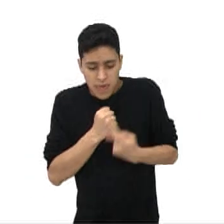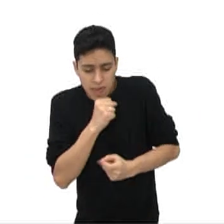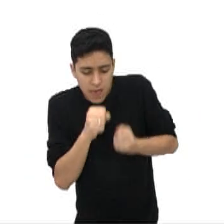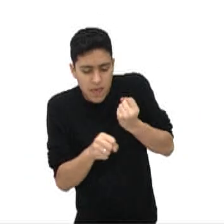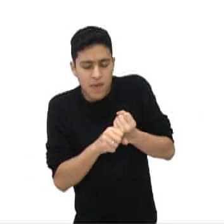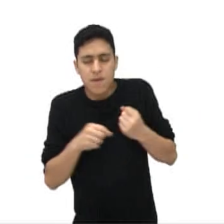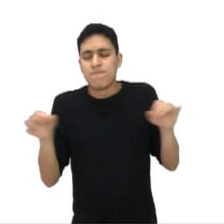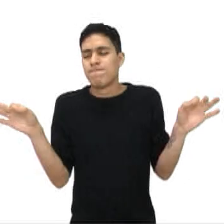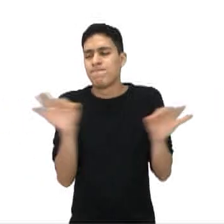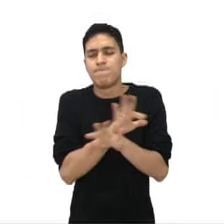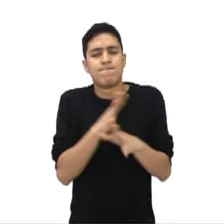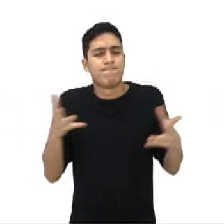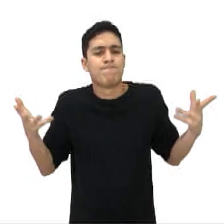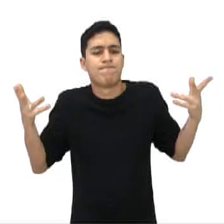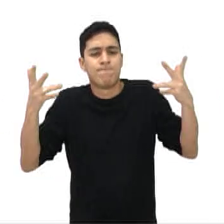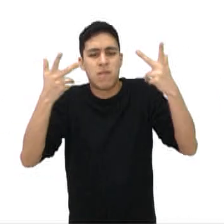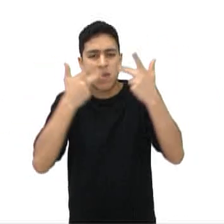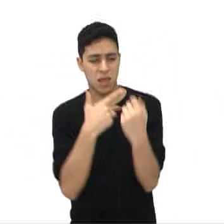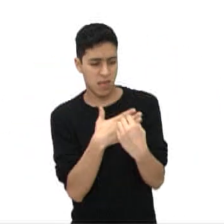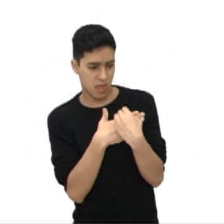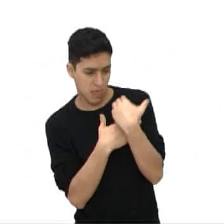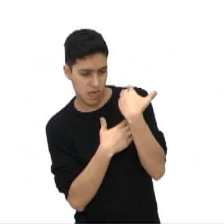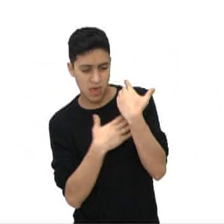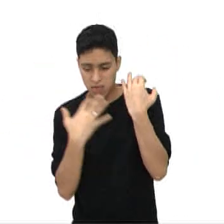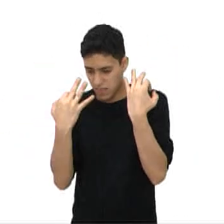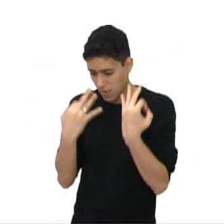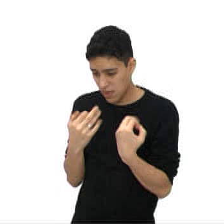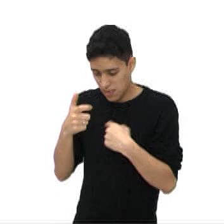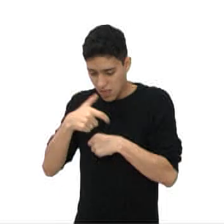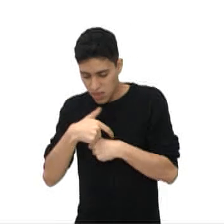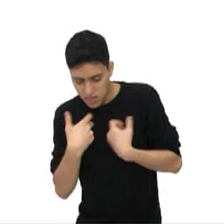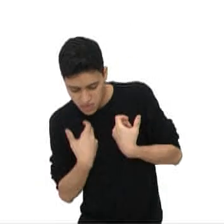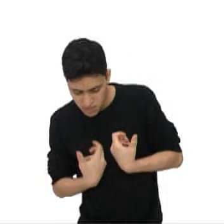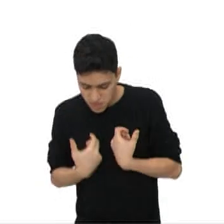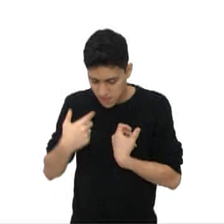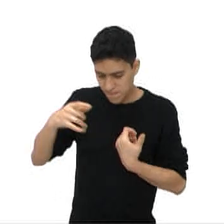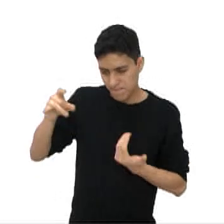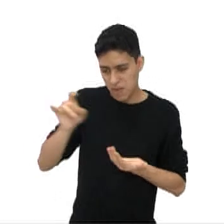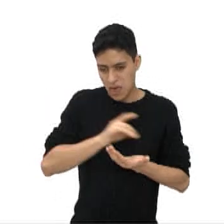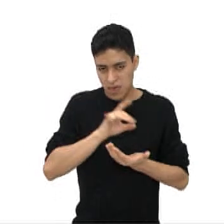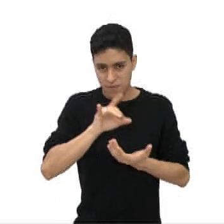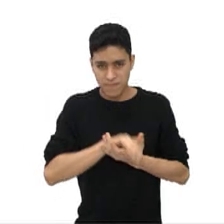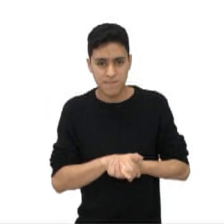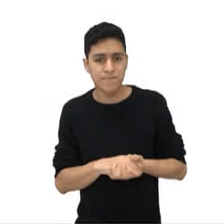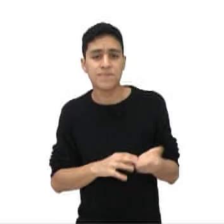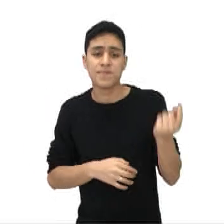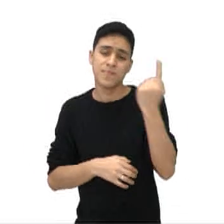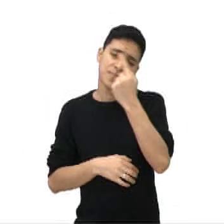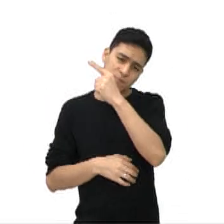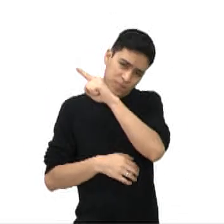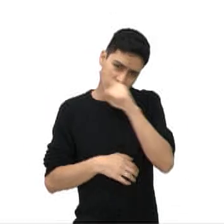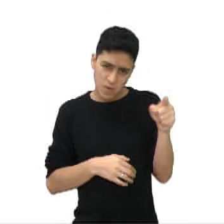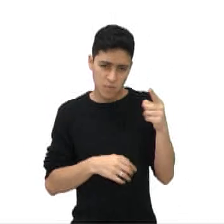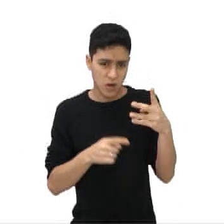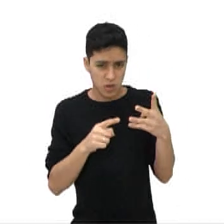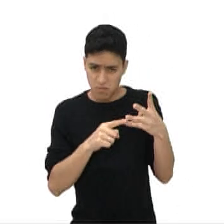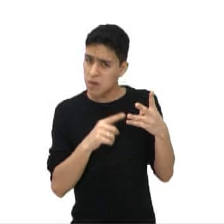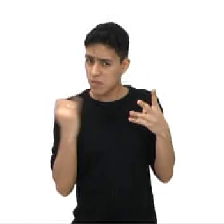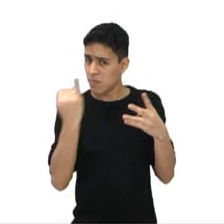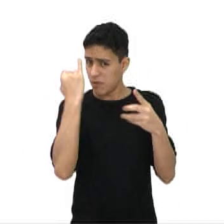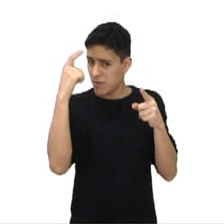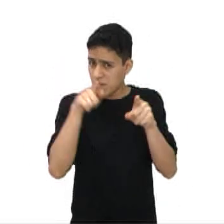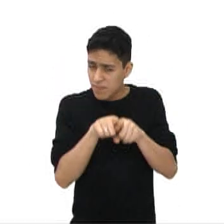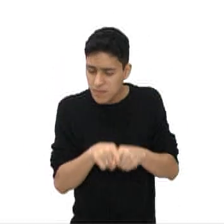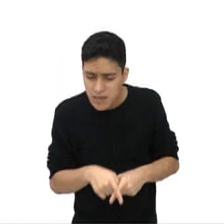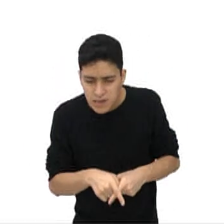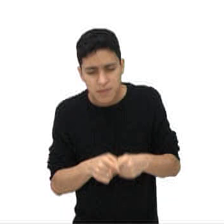incrível. Suas orientações me mantiveram na linha nas vezes em que estive cansada e com medo. Por último, mas não menos importante,